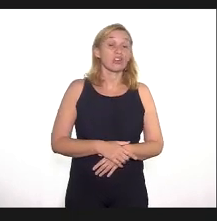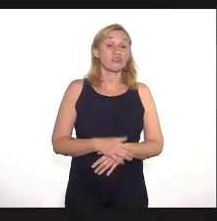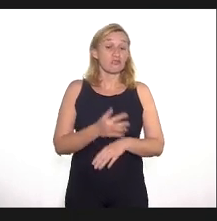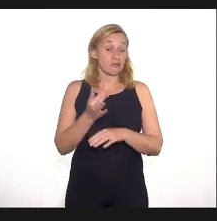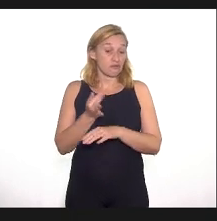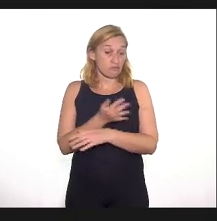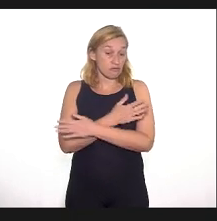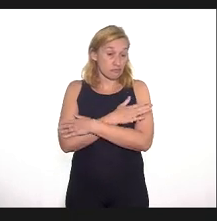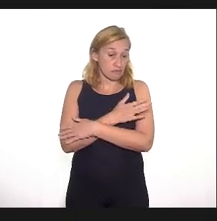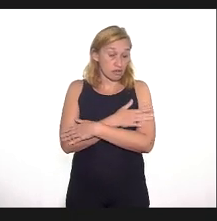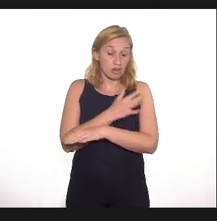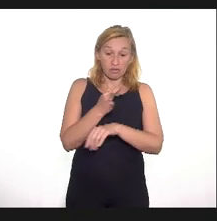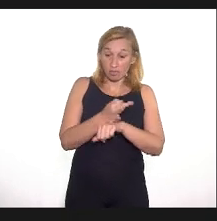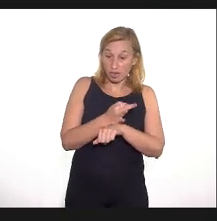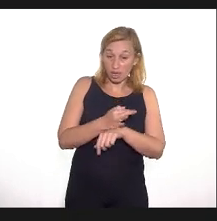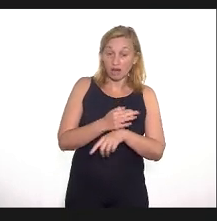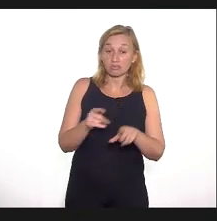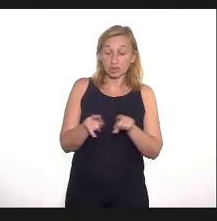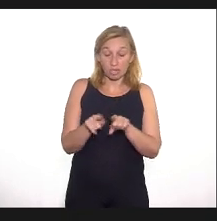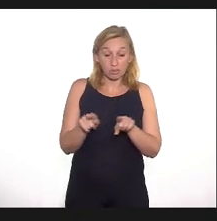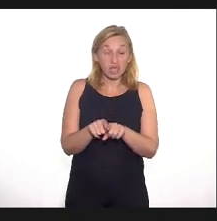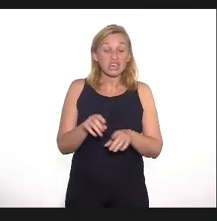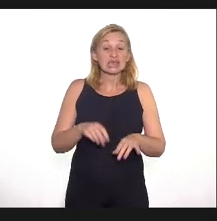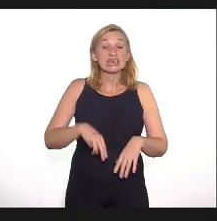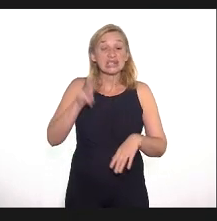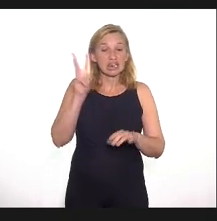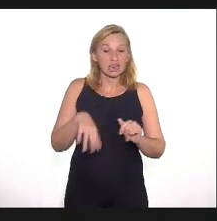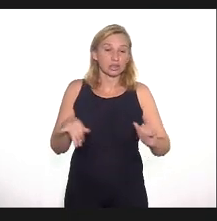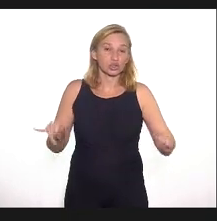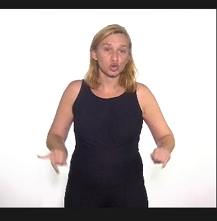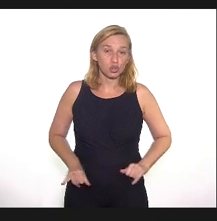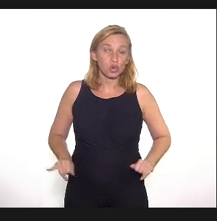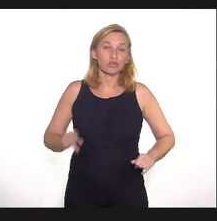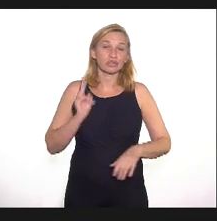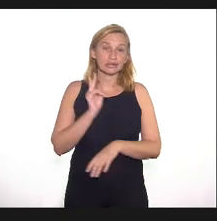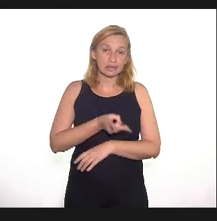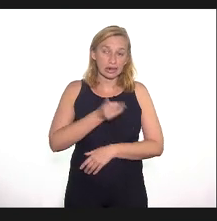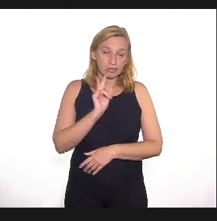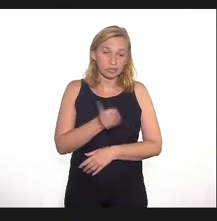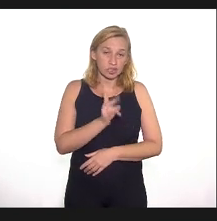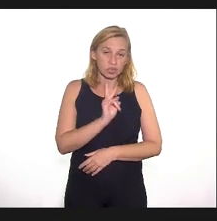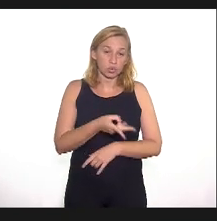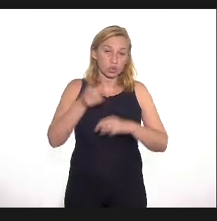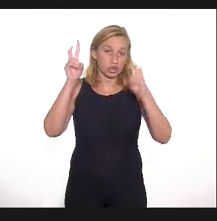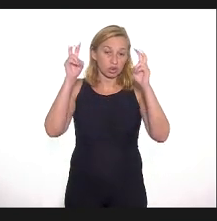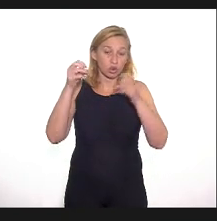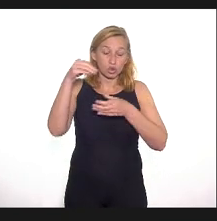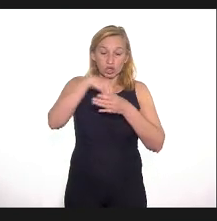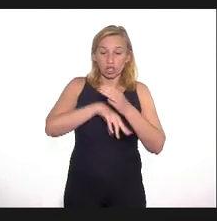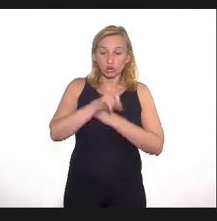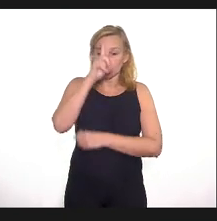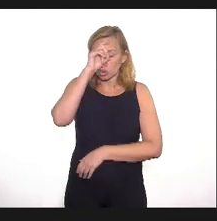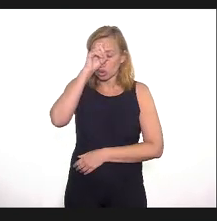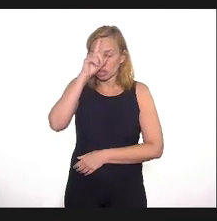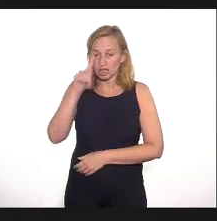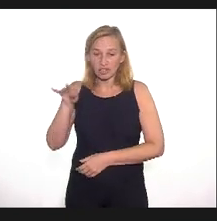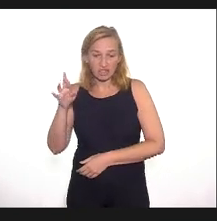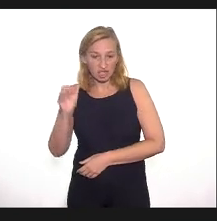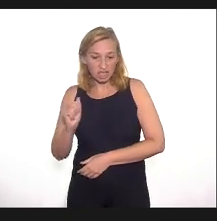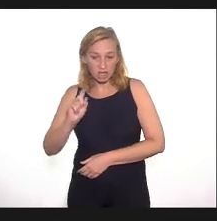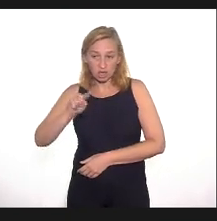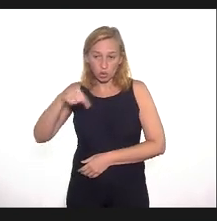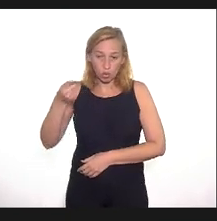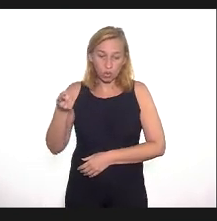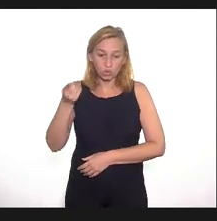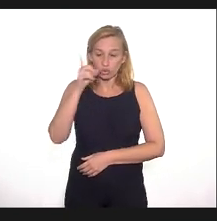feriados. Então, assim, quem sempre sofre com essa questão dentro do Hospital Gafreguini e todos